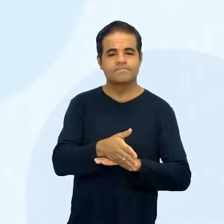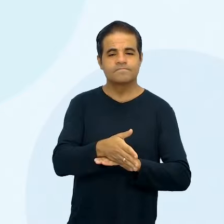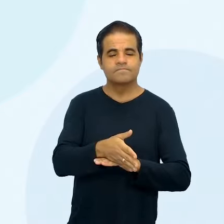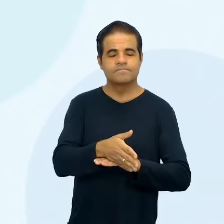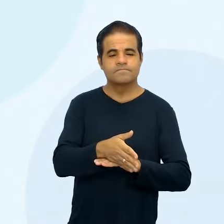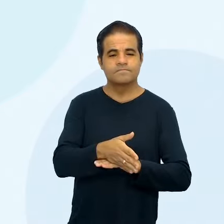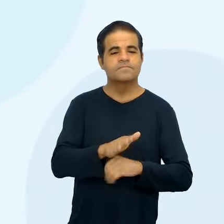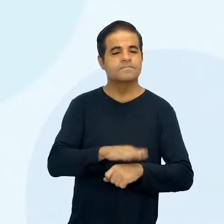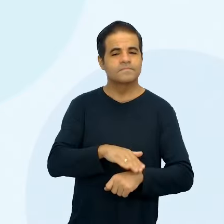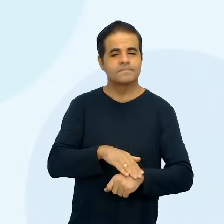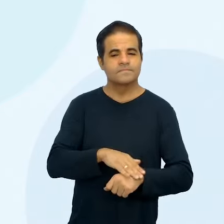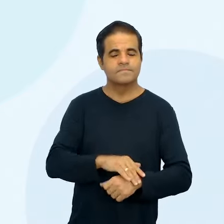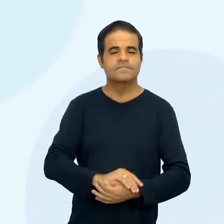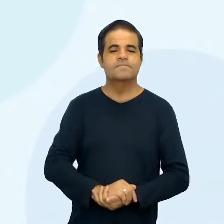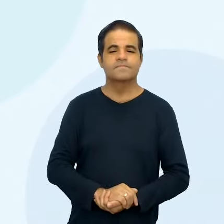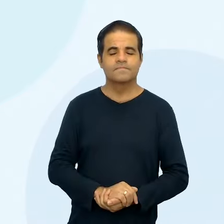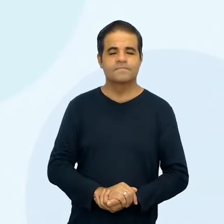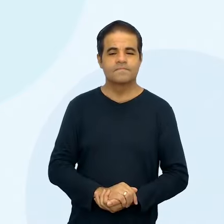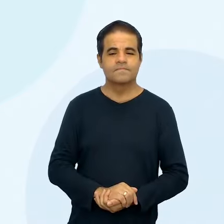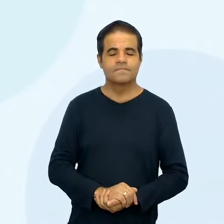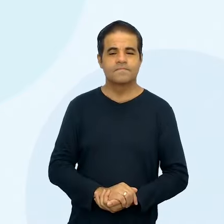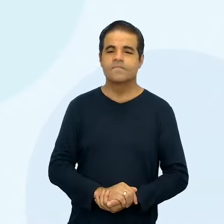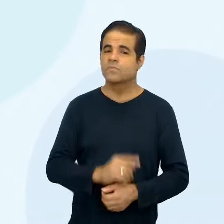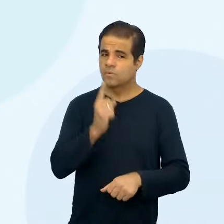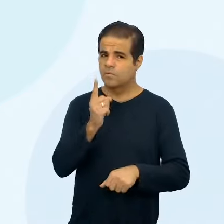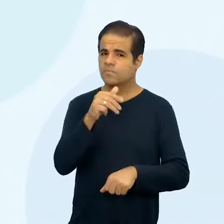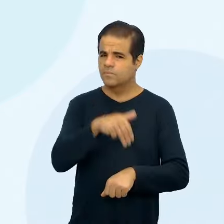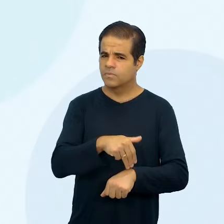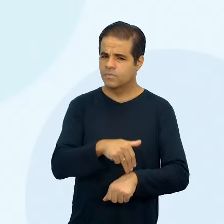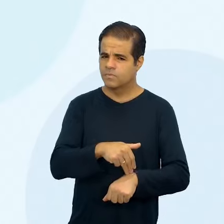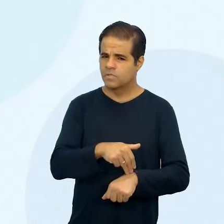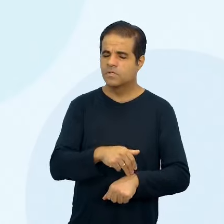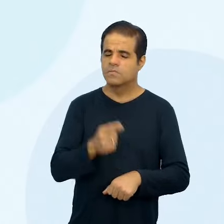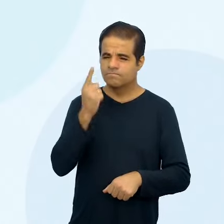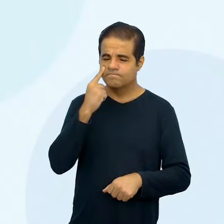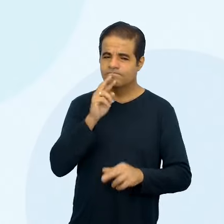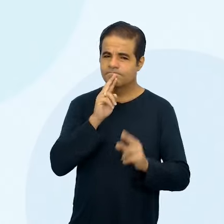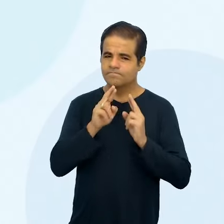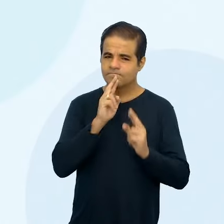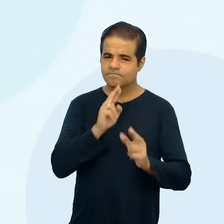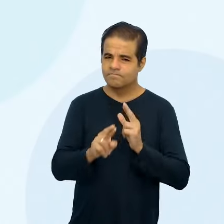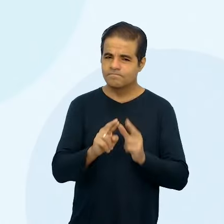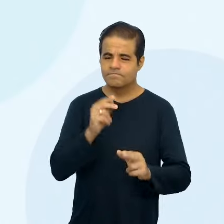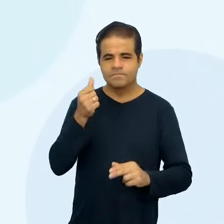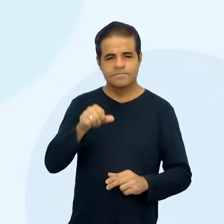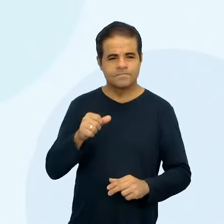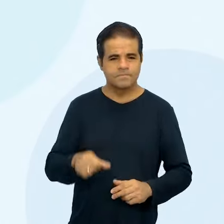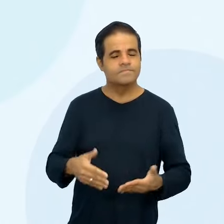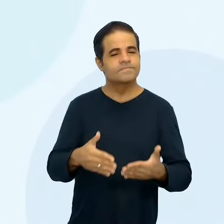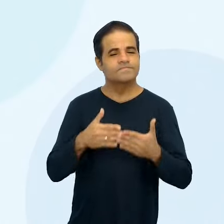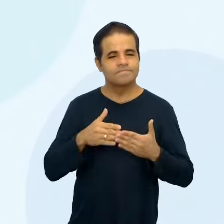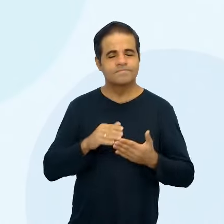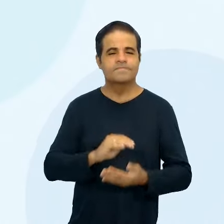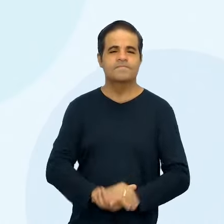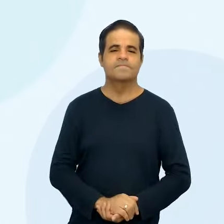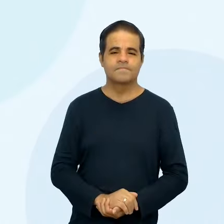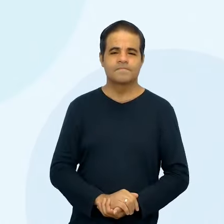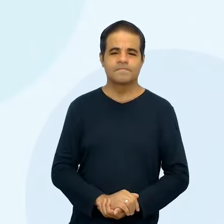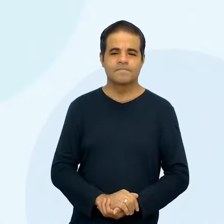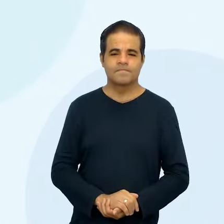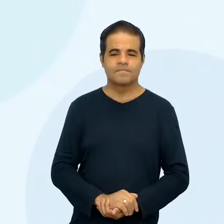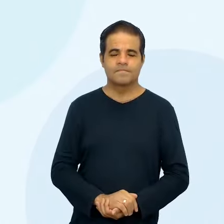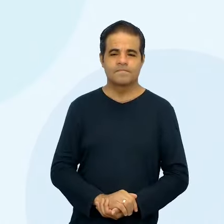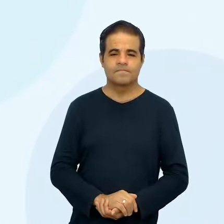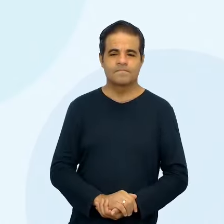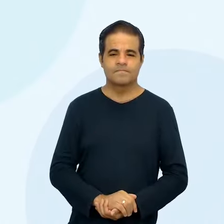nós temos tempo ainda. Então, produção, um minutinho só para eles responderem aqui as avaliações, por favor. Isso, ou até mais,